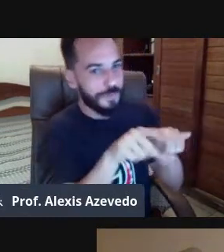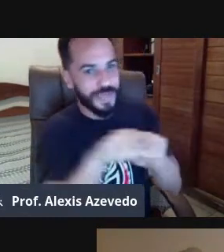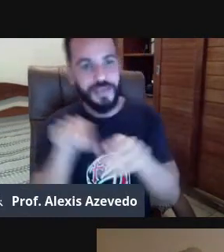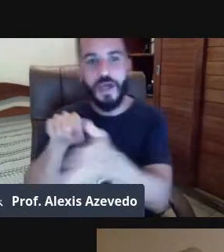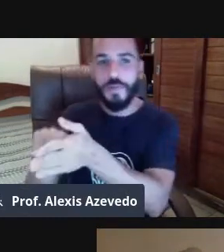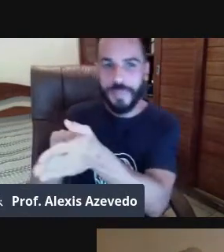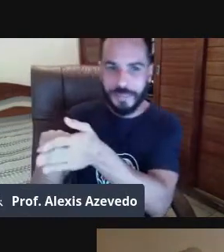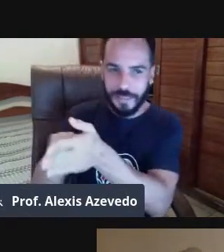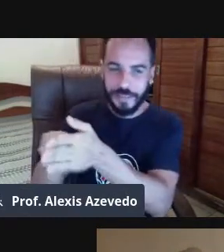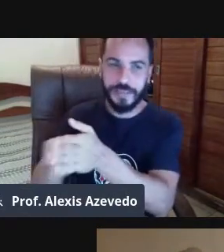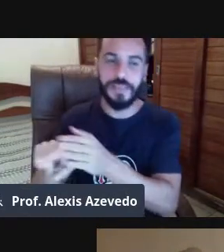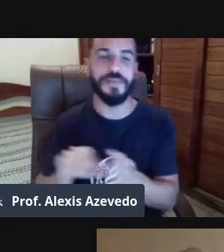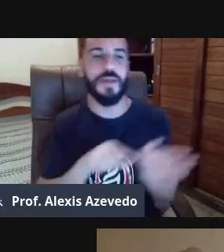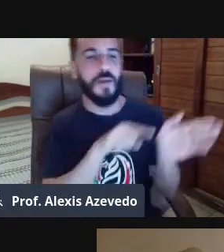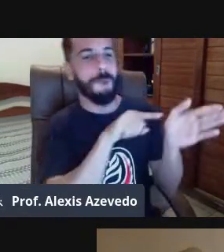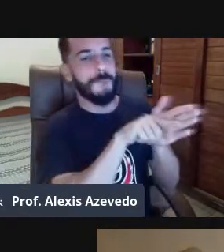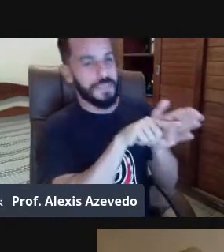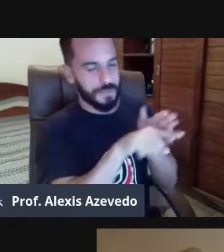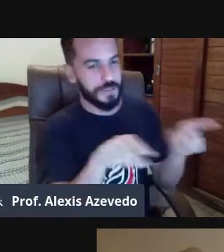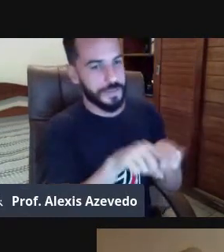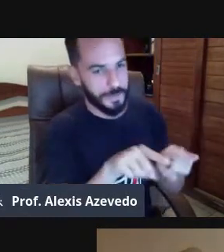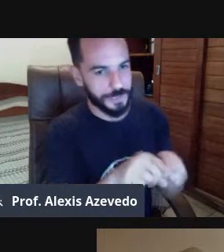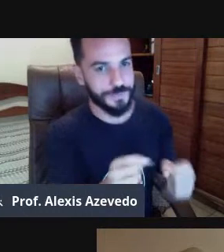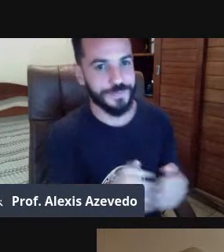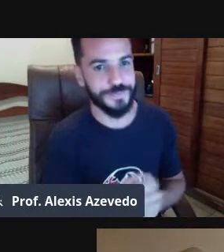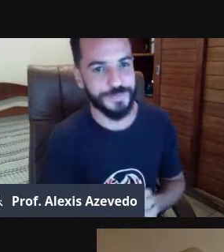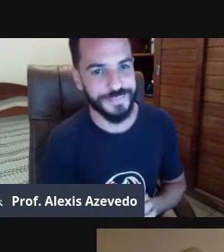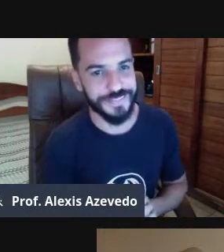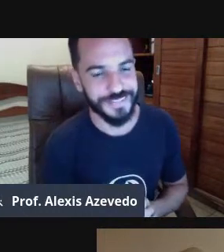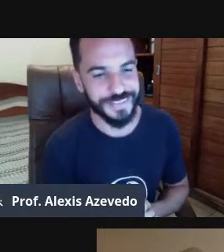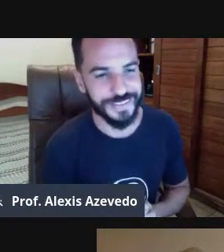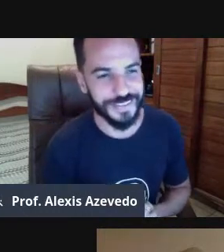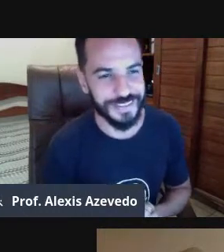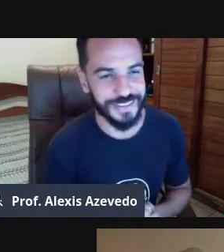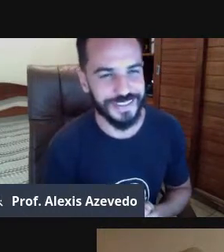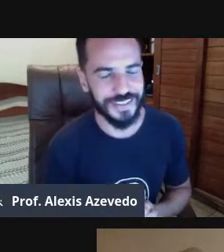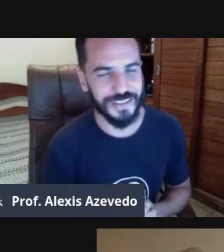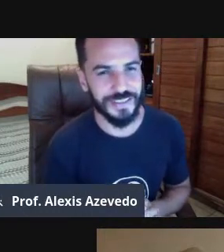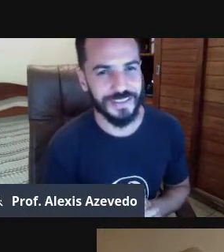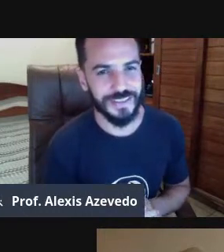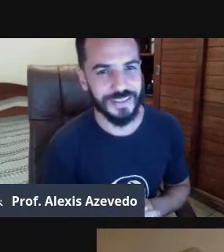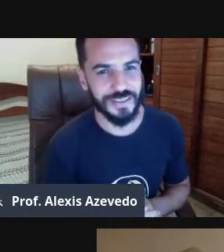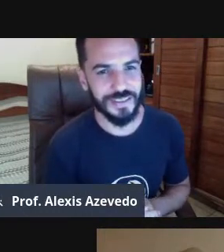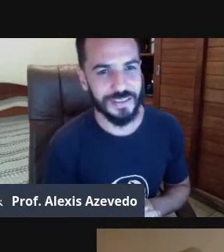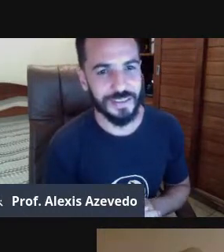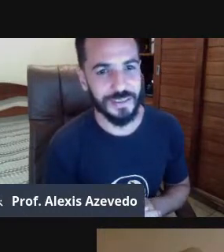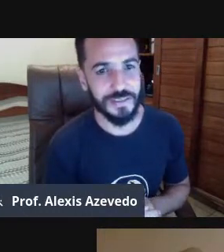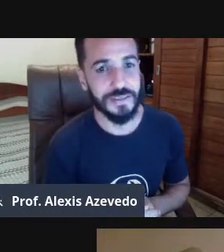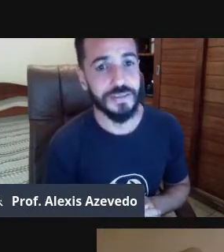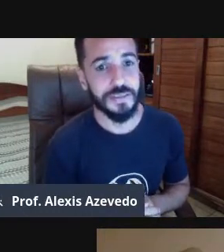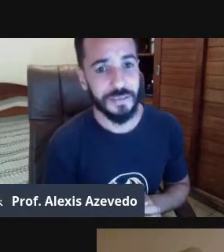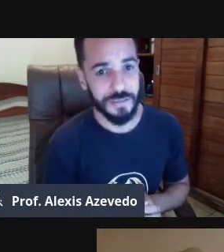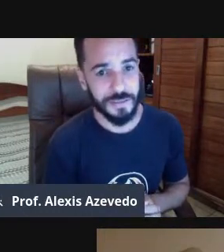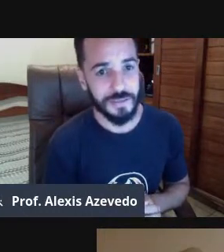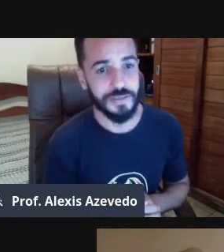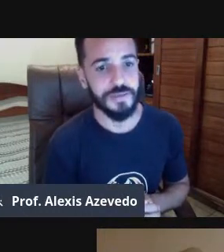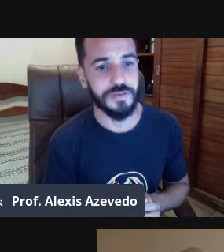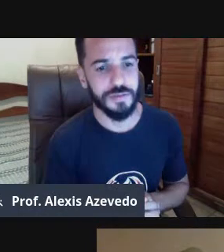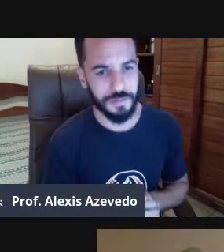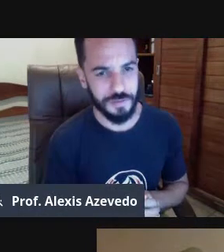tem possibilidades com isso. Isso. Pois é, e pensando nisso, que foi a